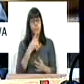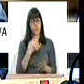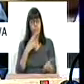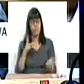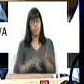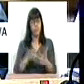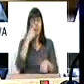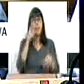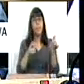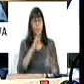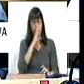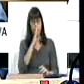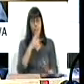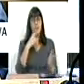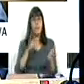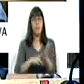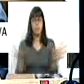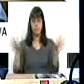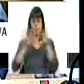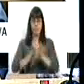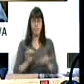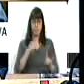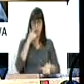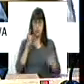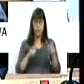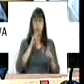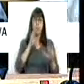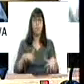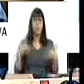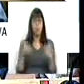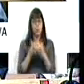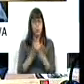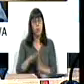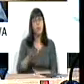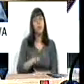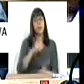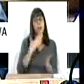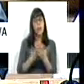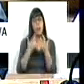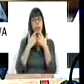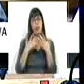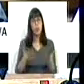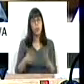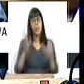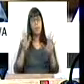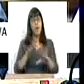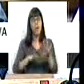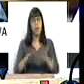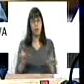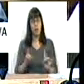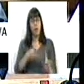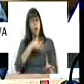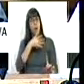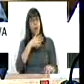falando de verdade às pessoas, não iludindo as pessoas de que é possível em todas as circunstâncias dar tudo, mas não fazendo